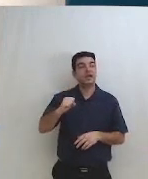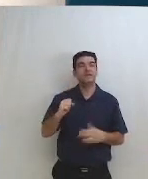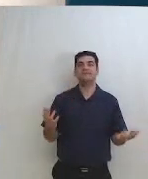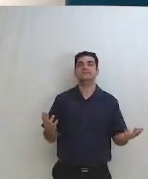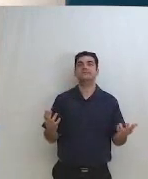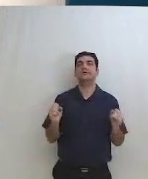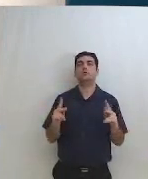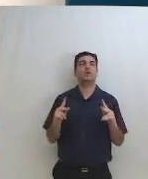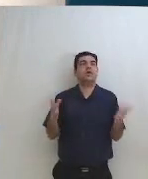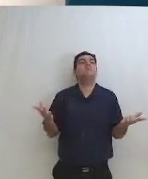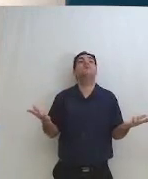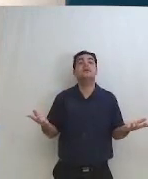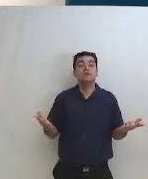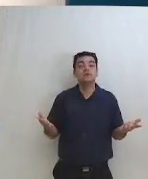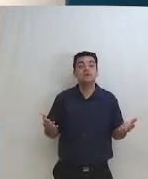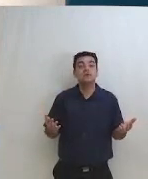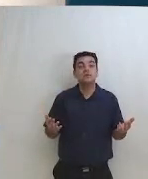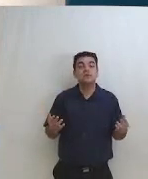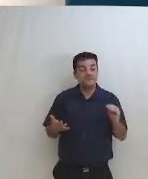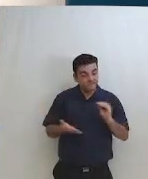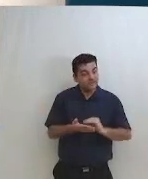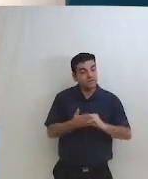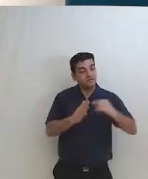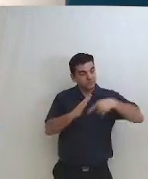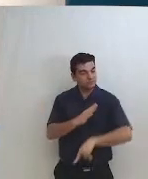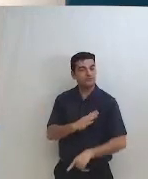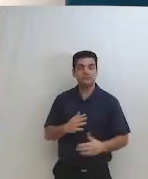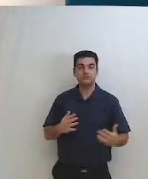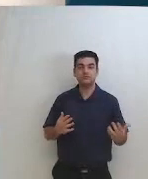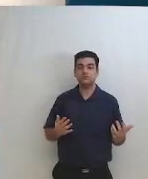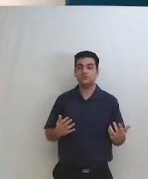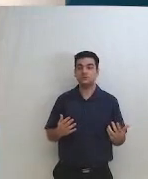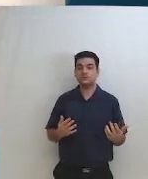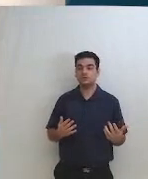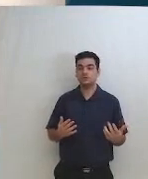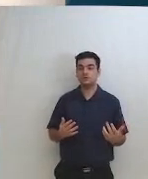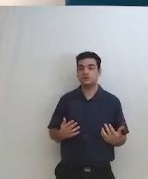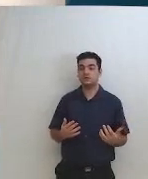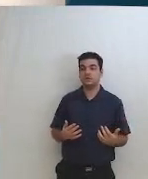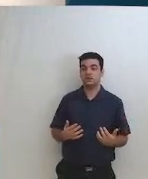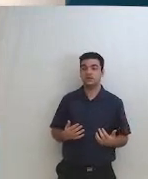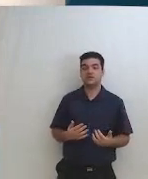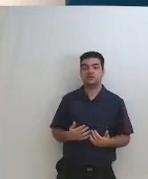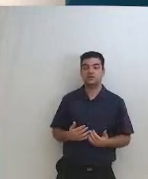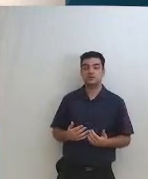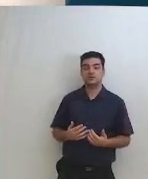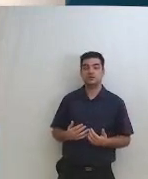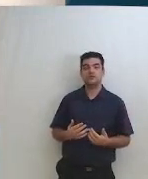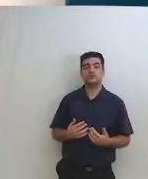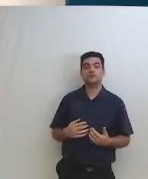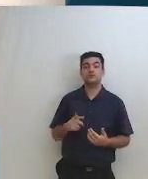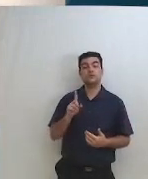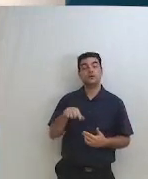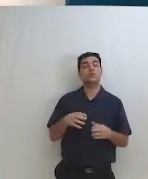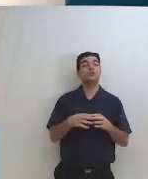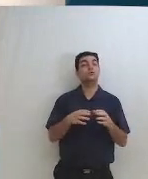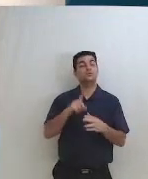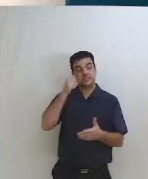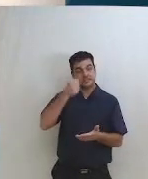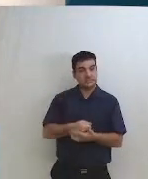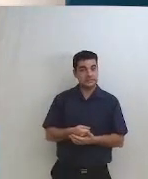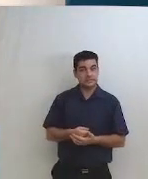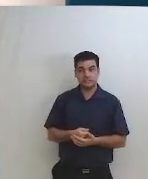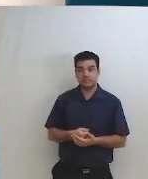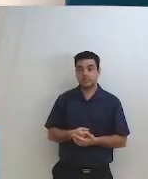vai decidir se eles são culpados ou inocentes é o próprio conselho de sentença, são os